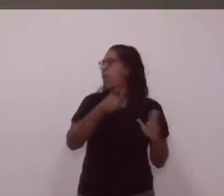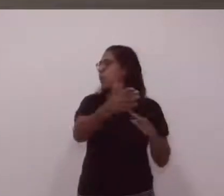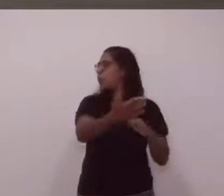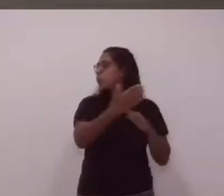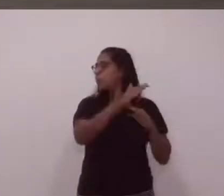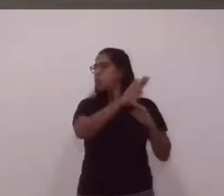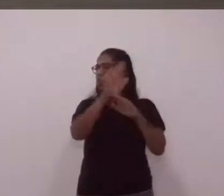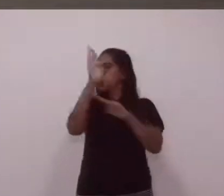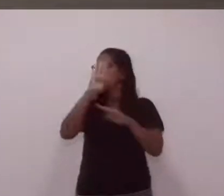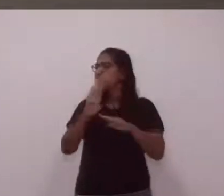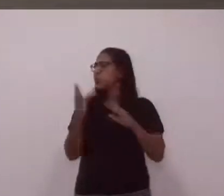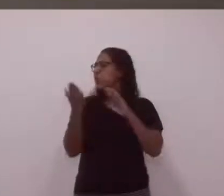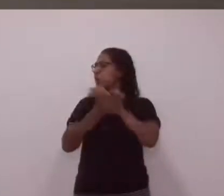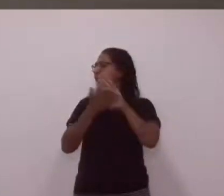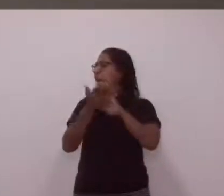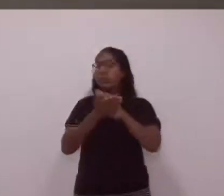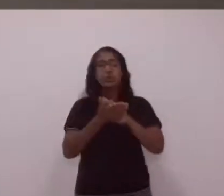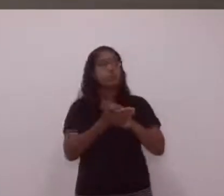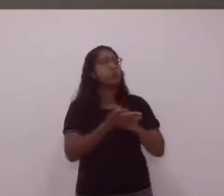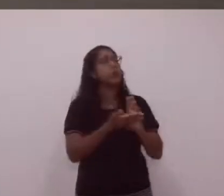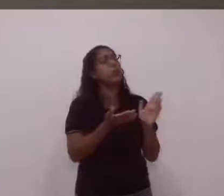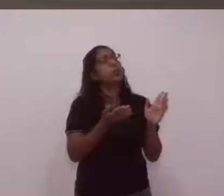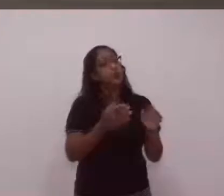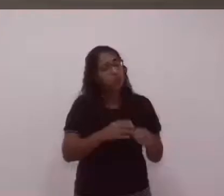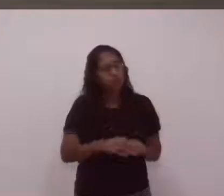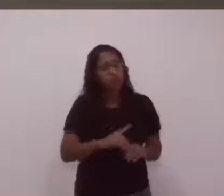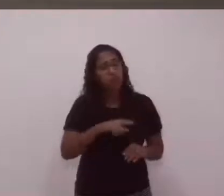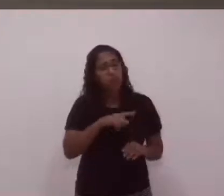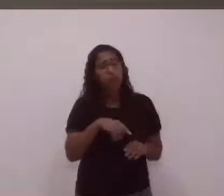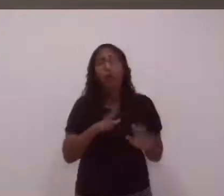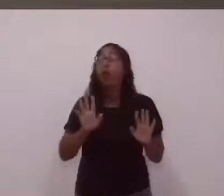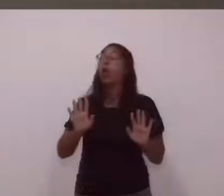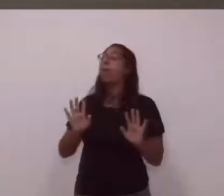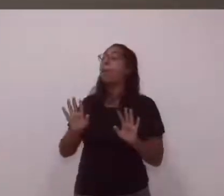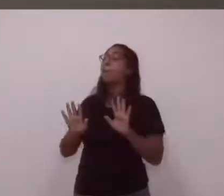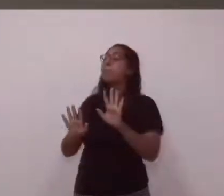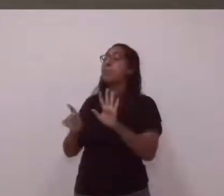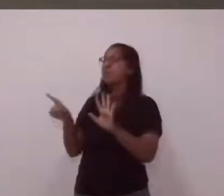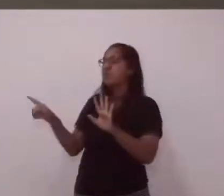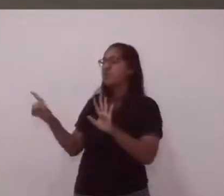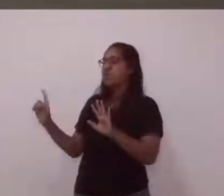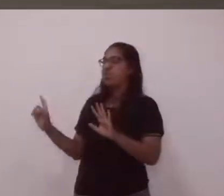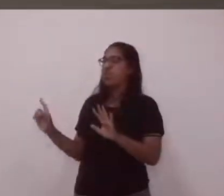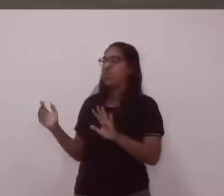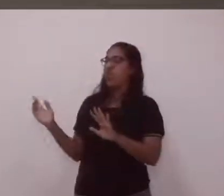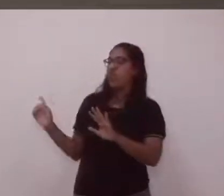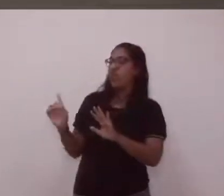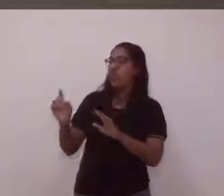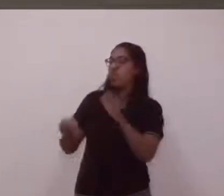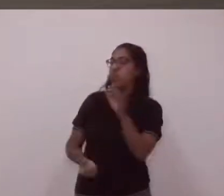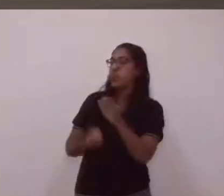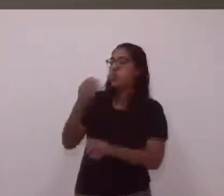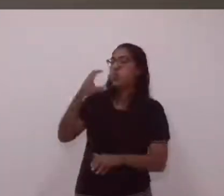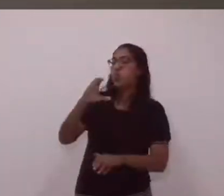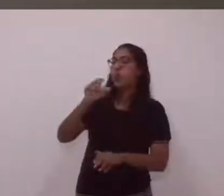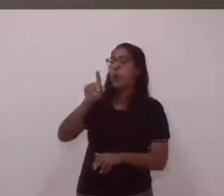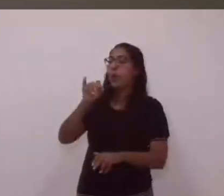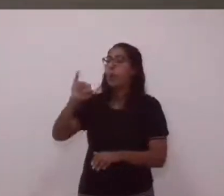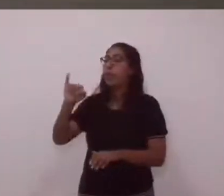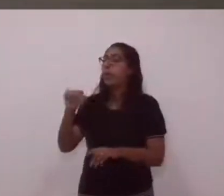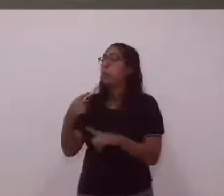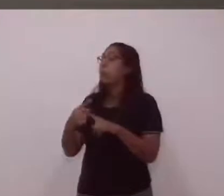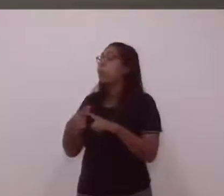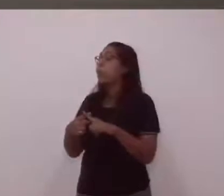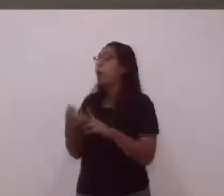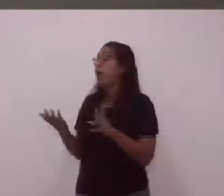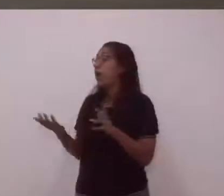eu falei assim ah interessante seu ponto de vista né e logo depois ele falou assim é mas você não vai lá abrir a comissão porque tem que mandar lá